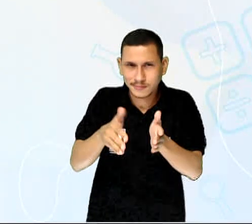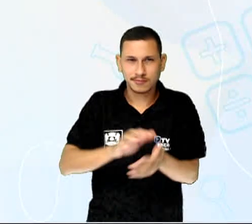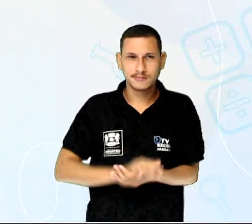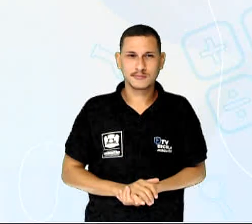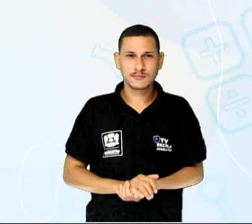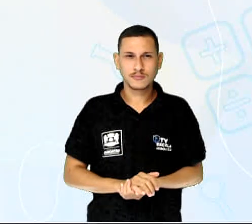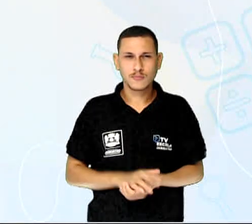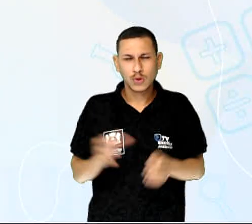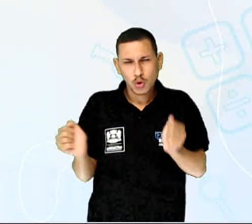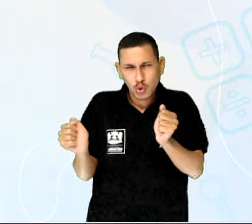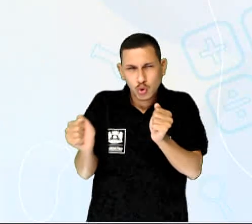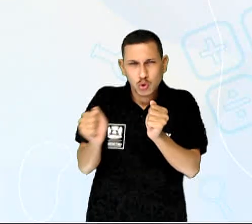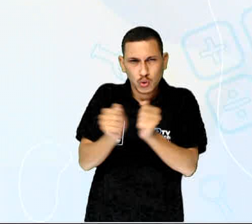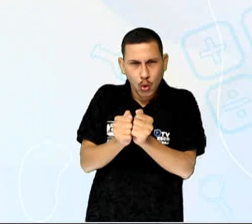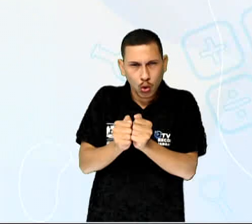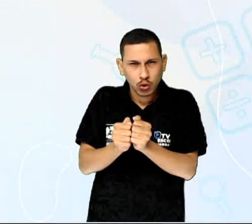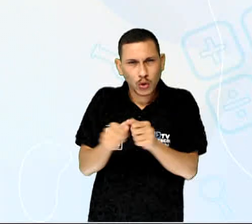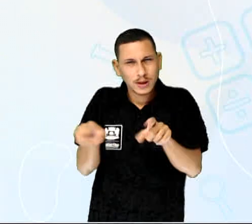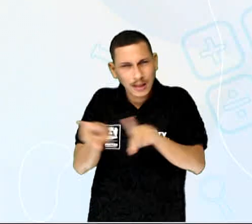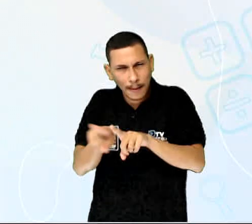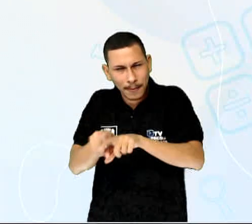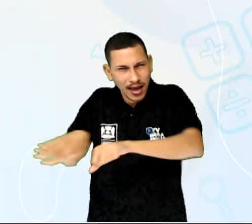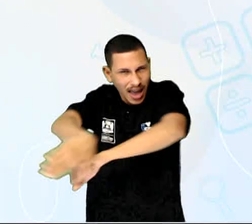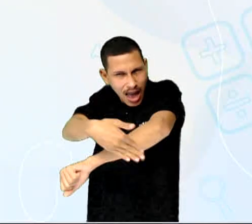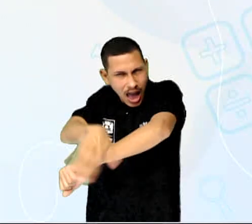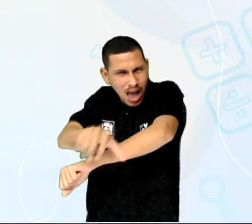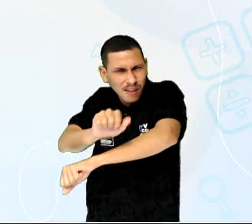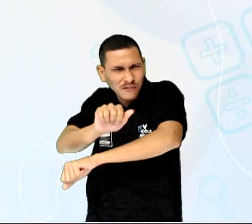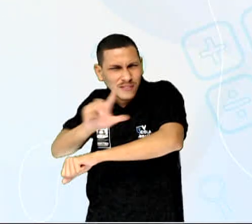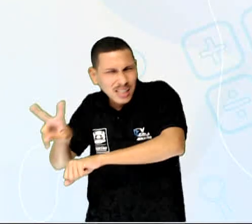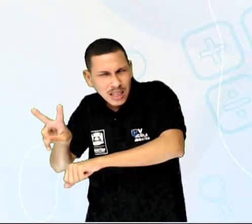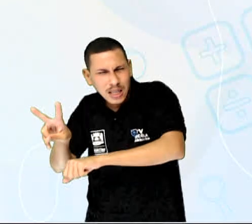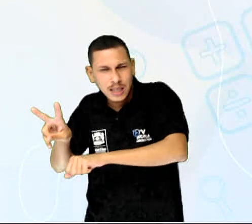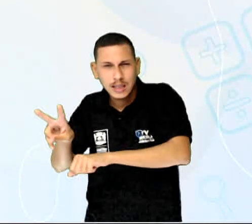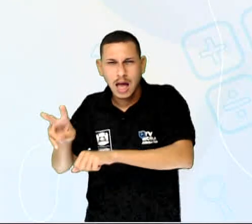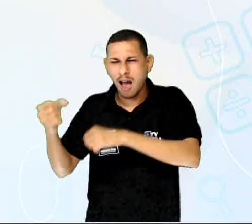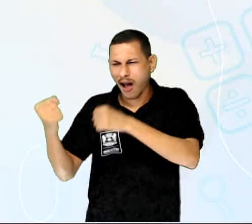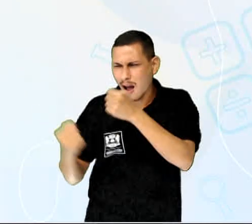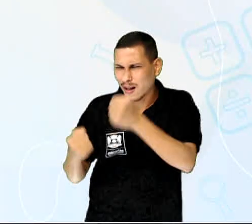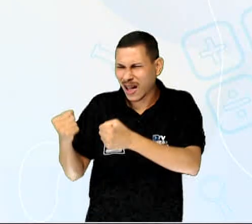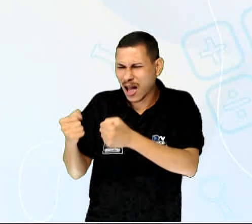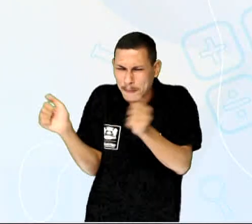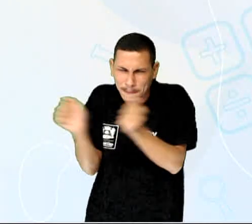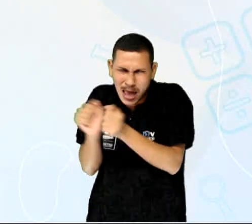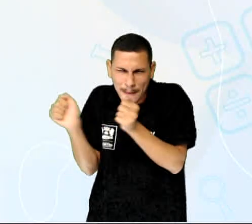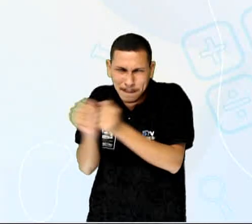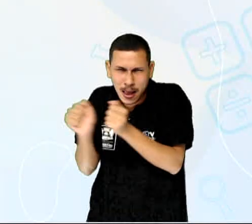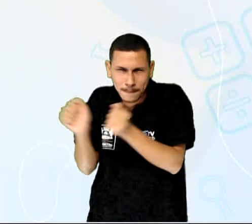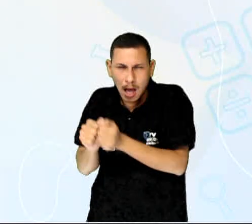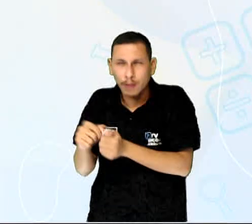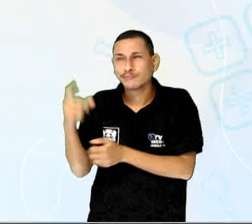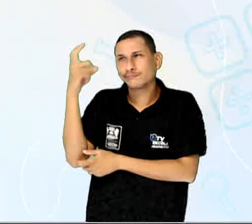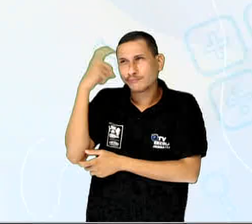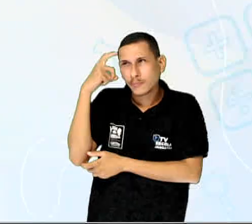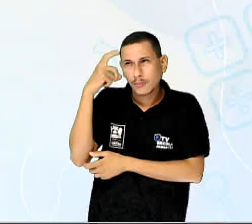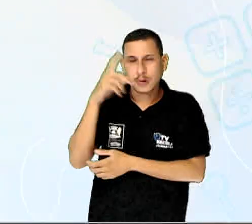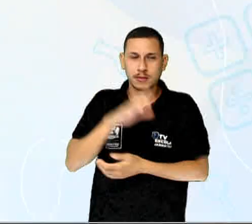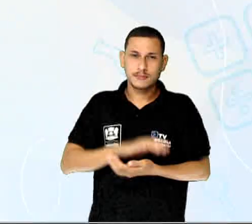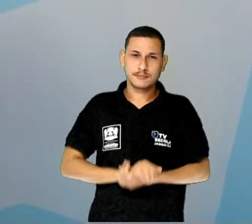ao lado mais uma avenida bem congestionada, e fica essa reflexão.